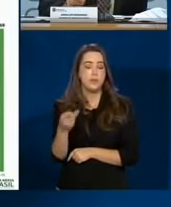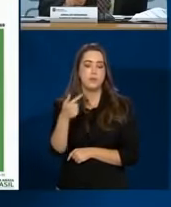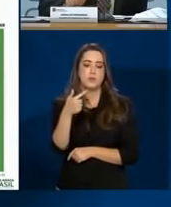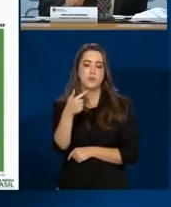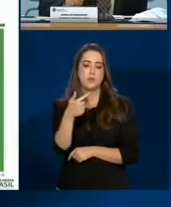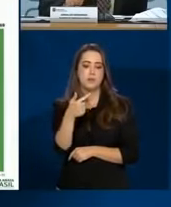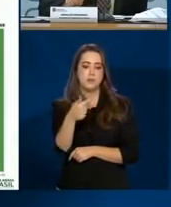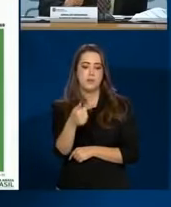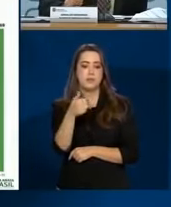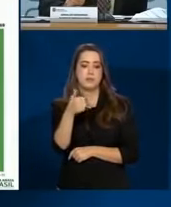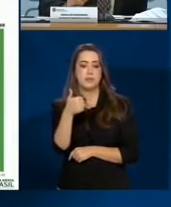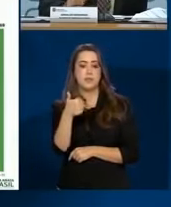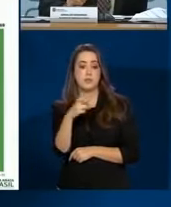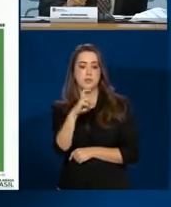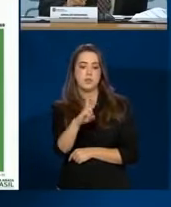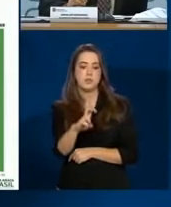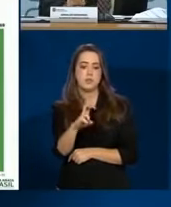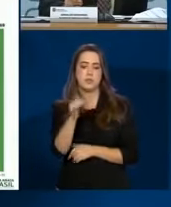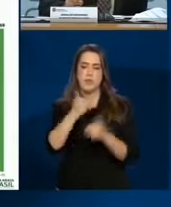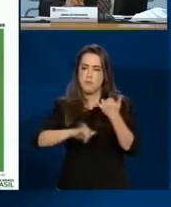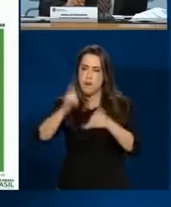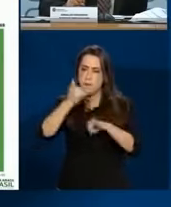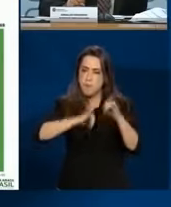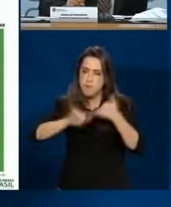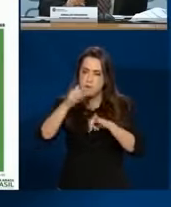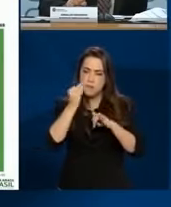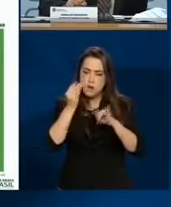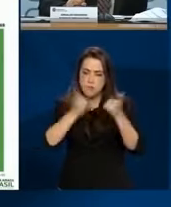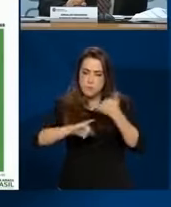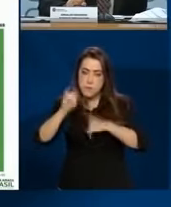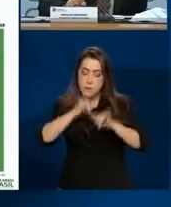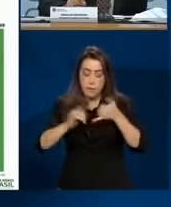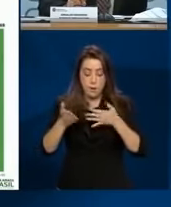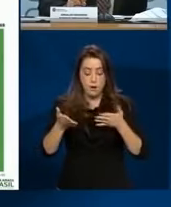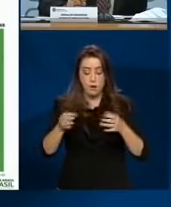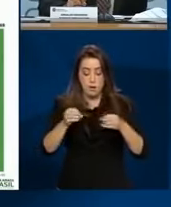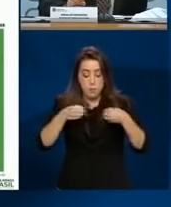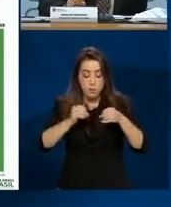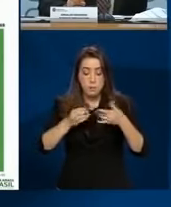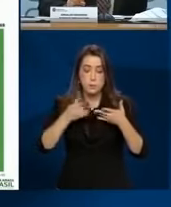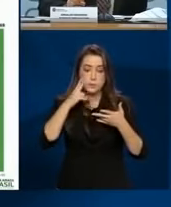1.715.681 exames analisados, com uma média, né, de